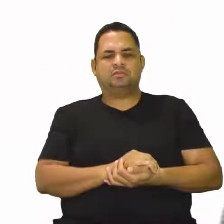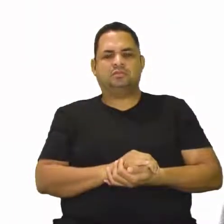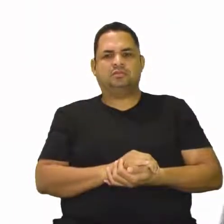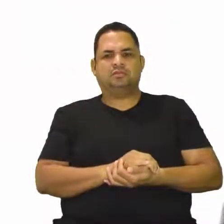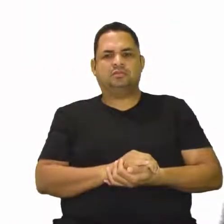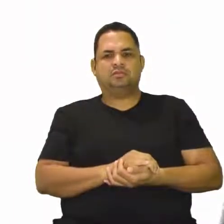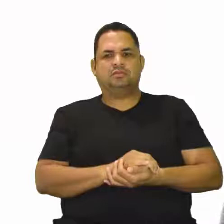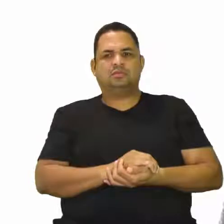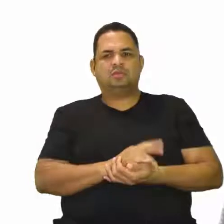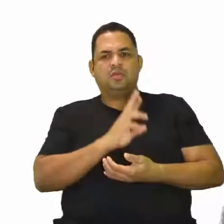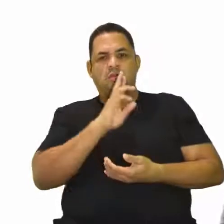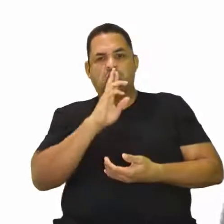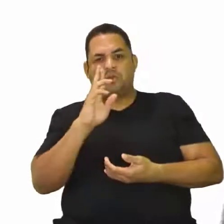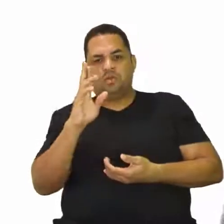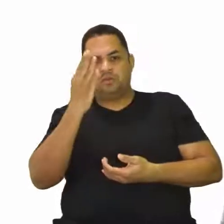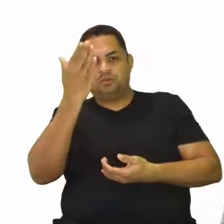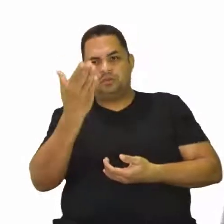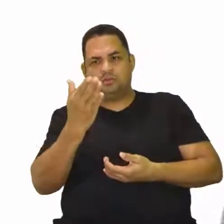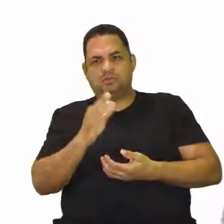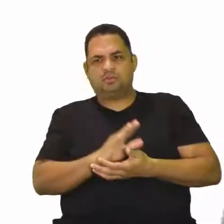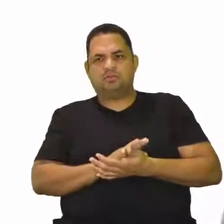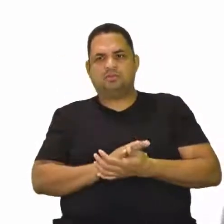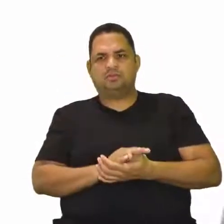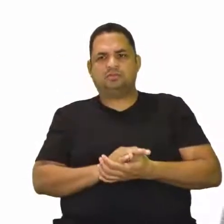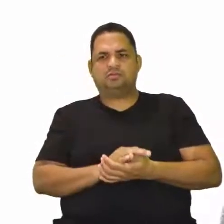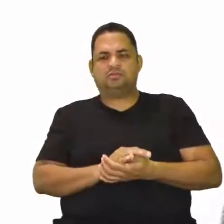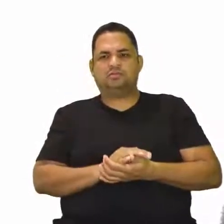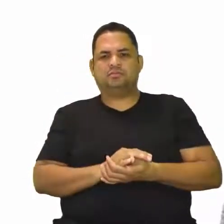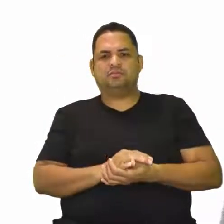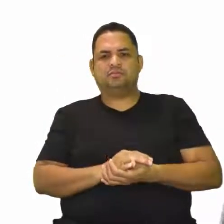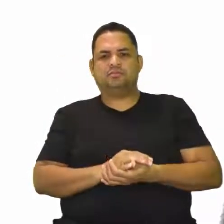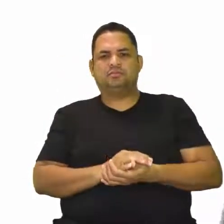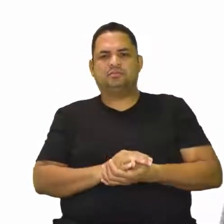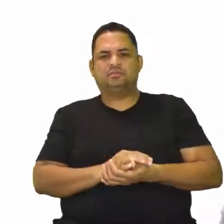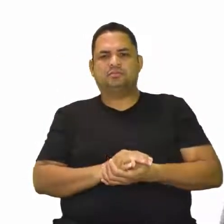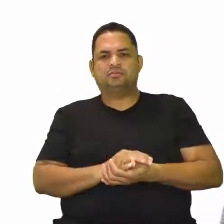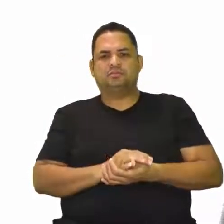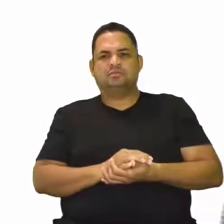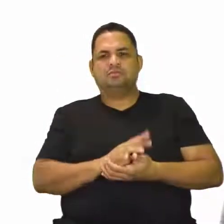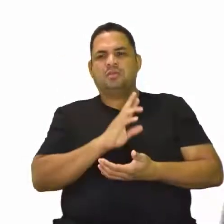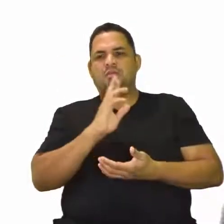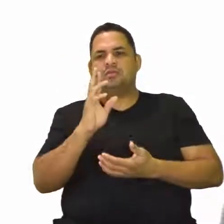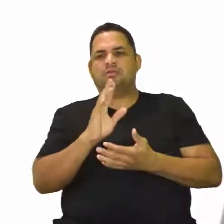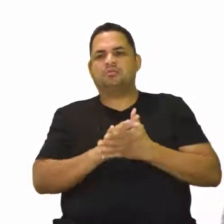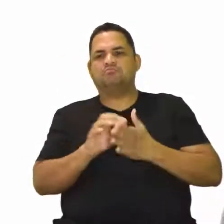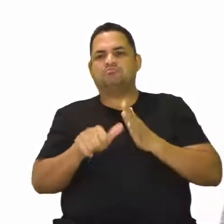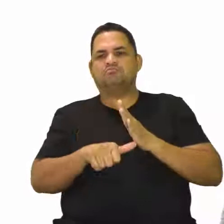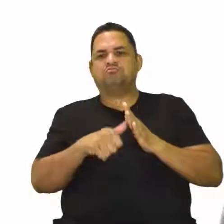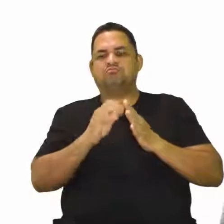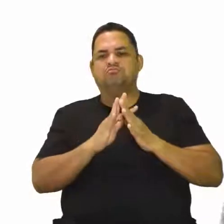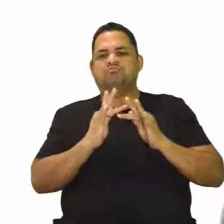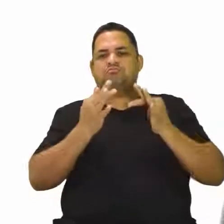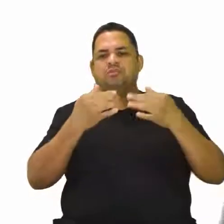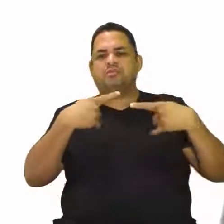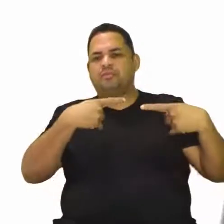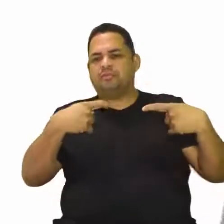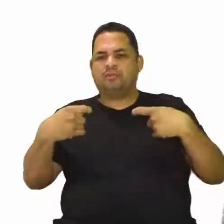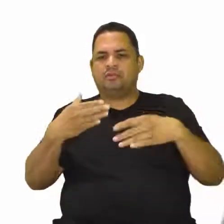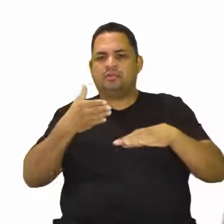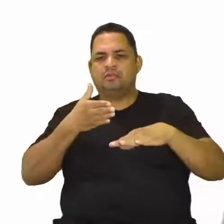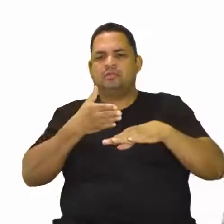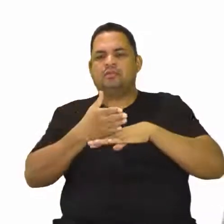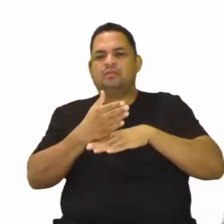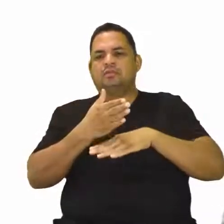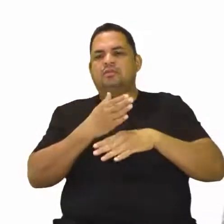eu sou o iett outro logro por várias partes fazer isso os soviéticos e os primeiros no final da Guerra